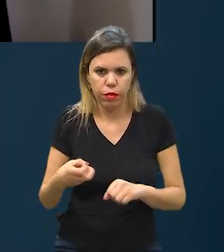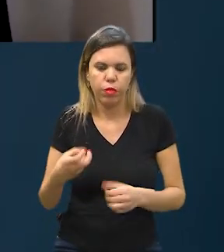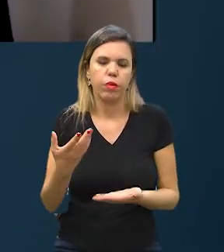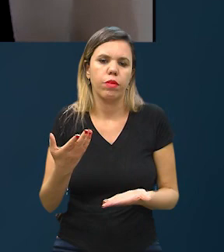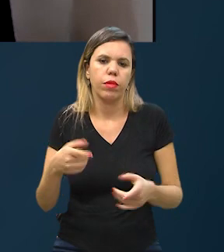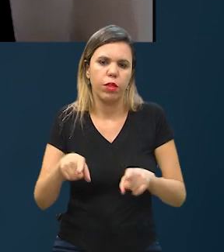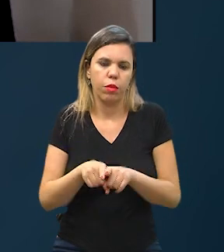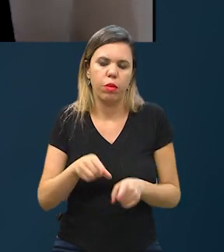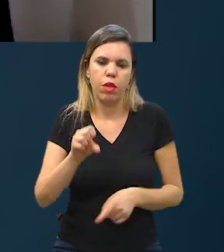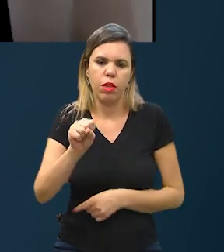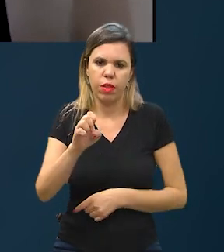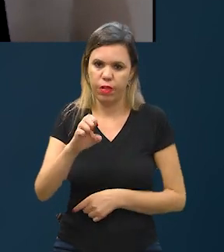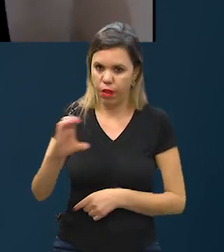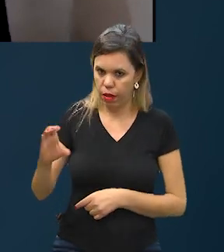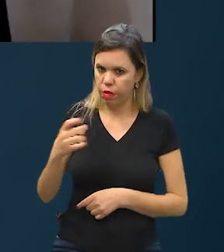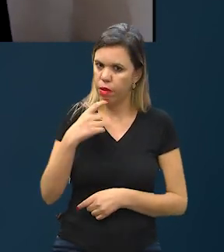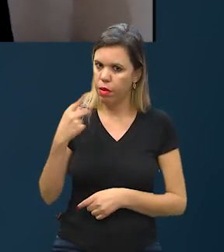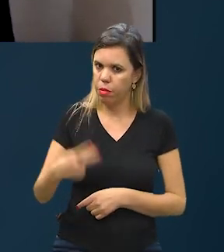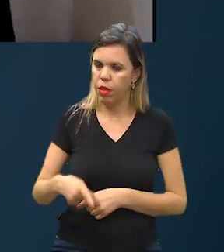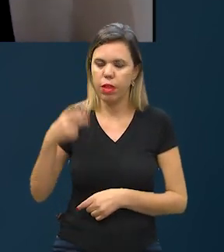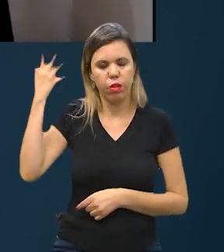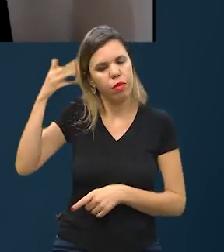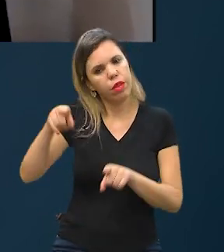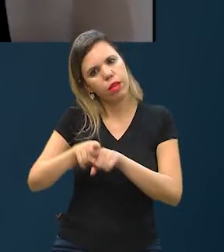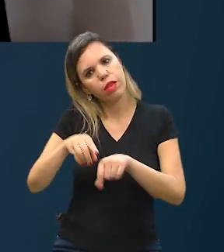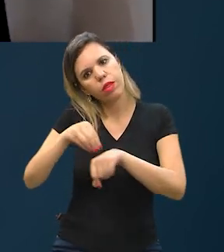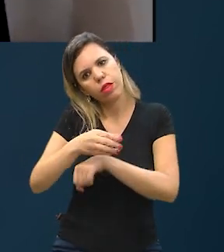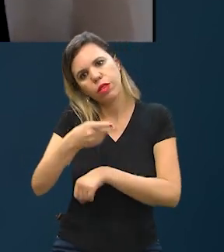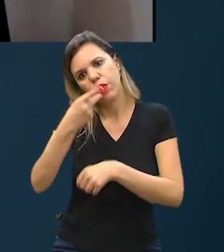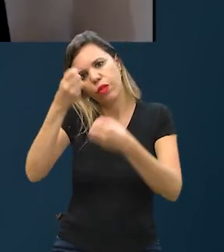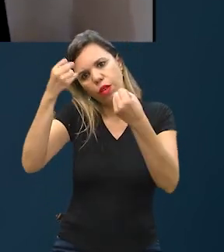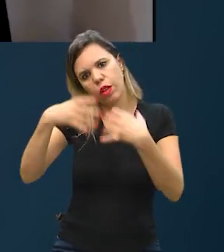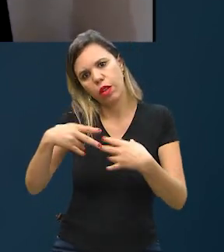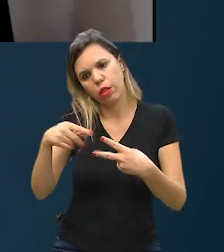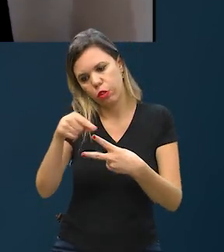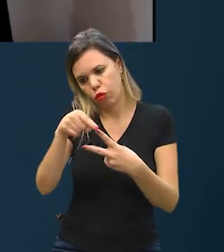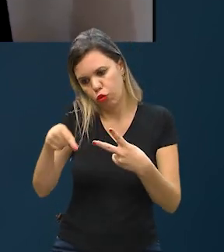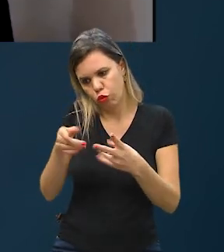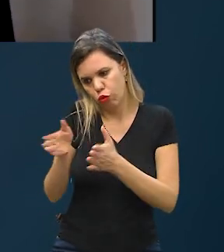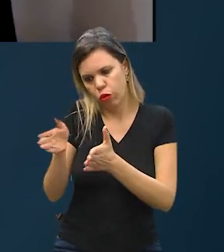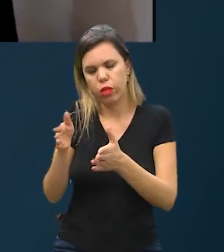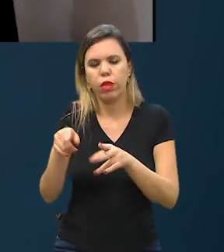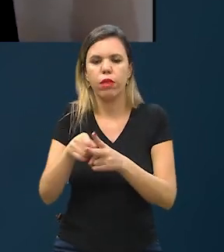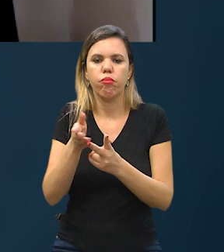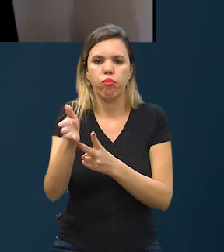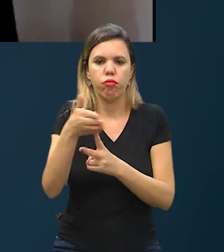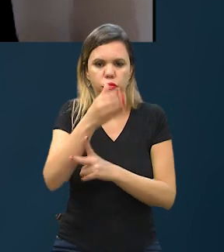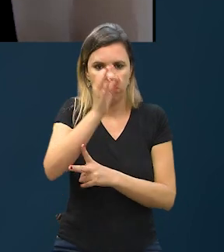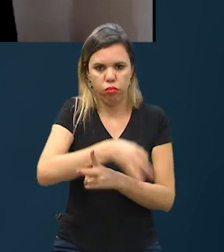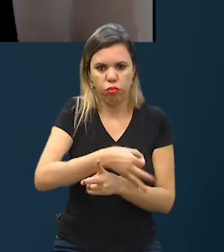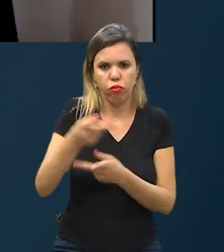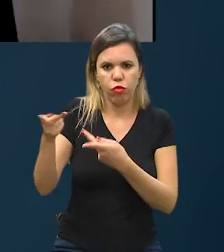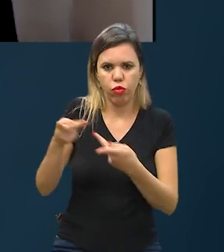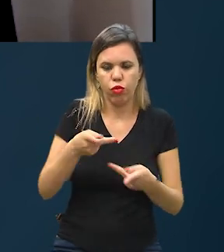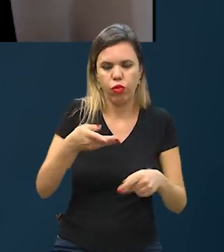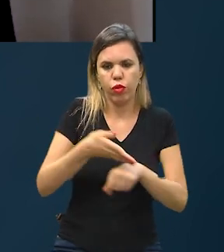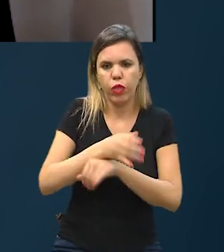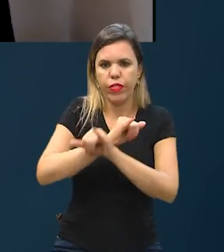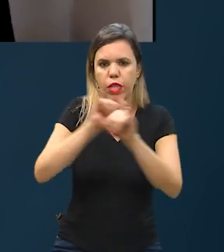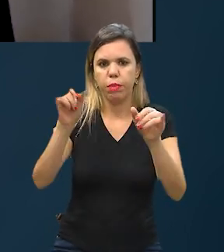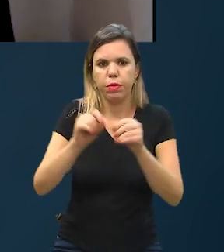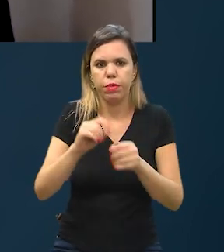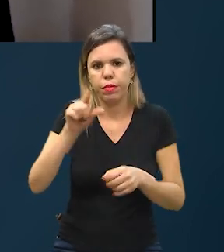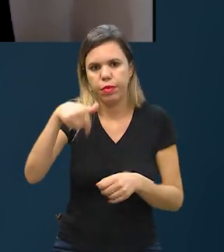Campinas. Então, acho que aí a gente falou, a gente está indo nos 2 caminhos certos, porque a gente foi convidado para fazer a